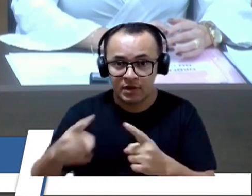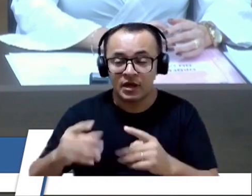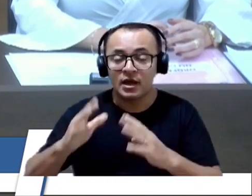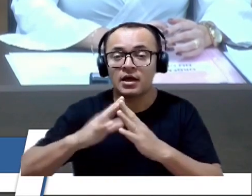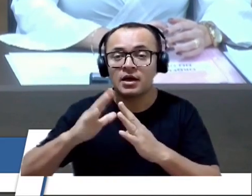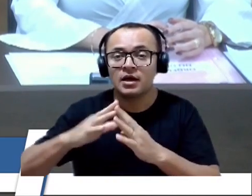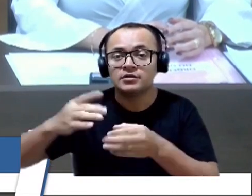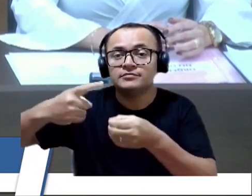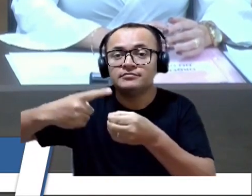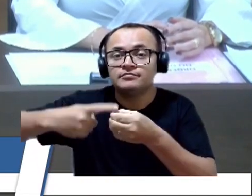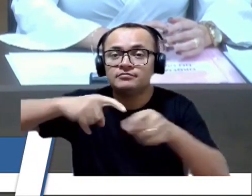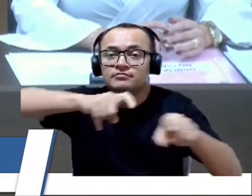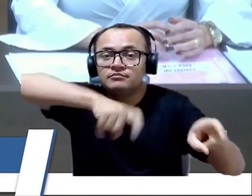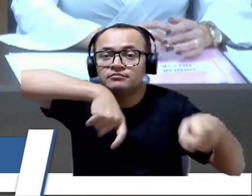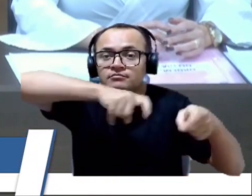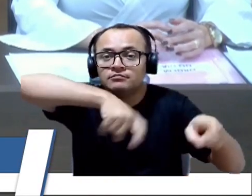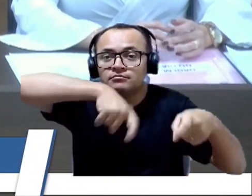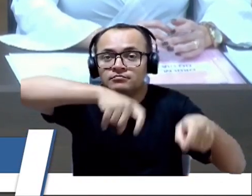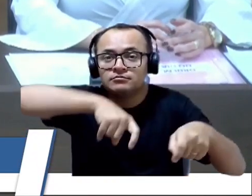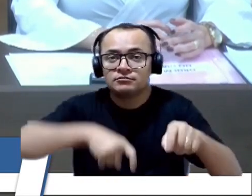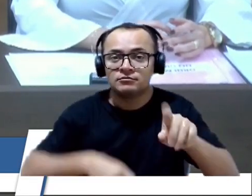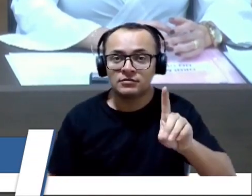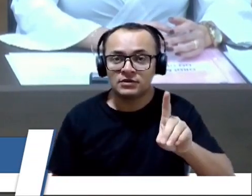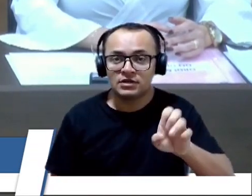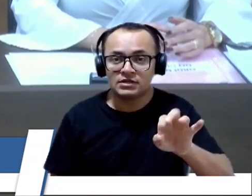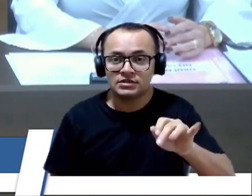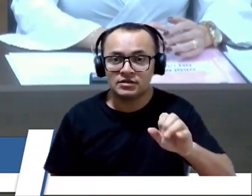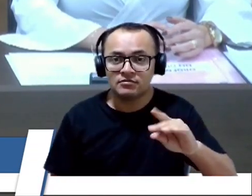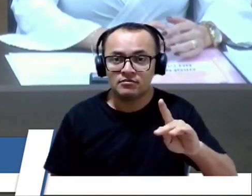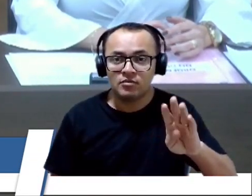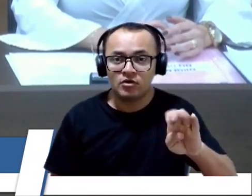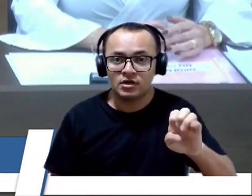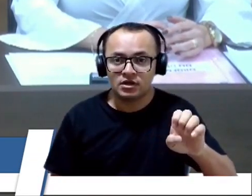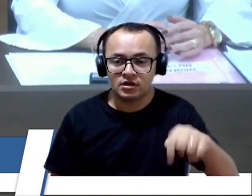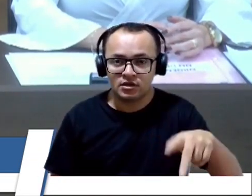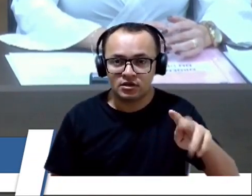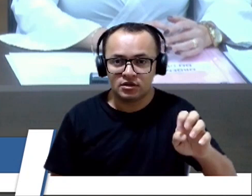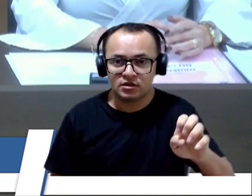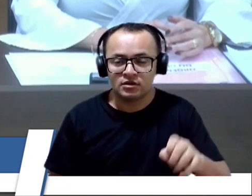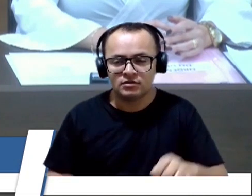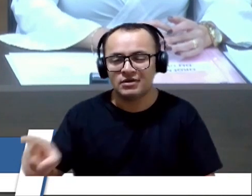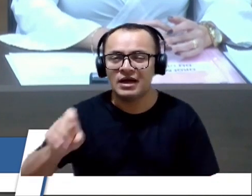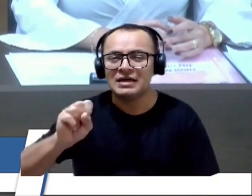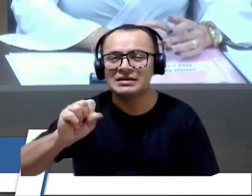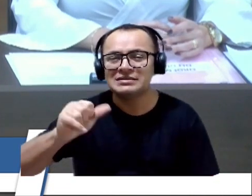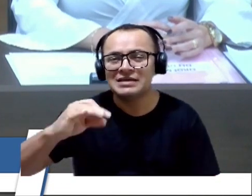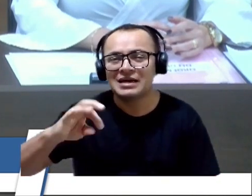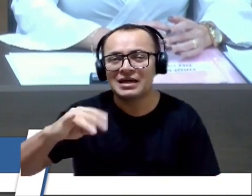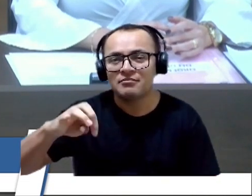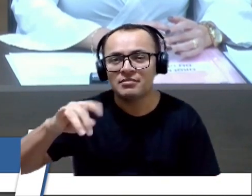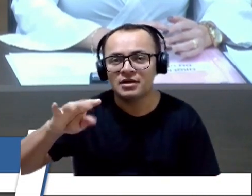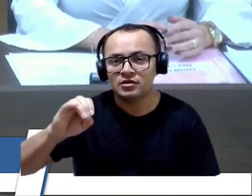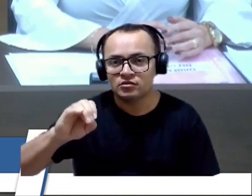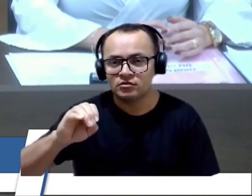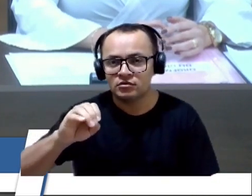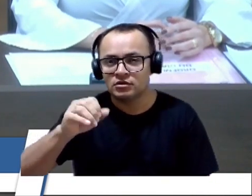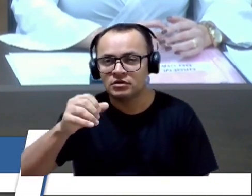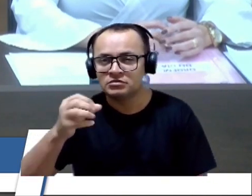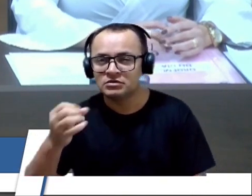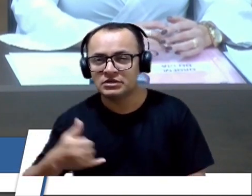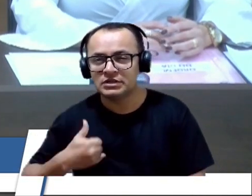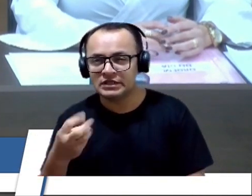chamado Desemboque, futuro distrito de Sacramento. Aos 3 anos, a família se mudou para